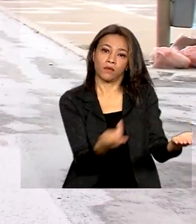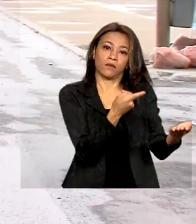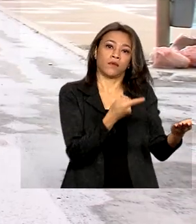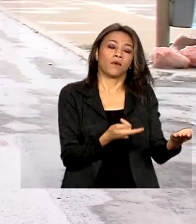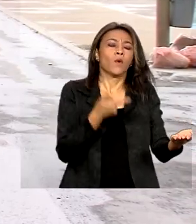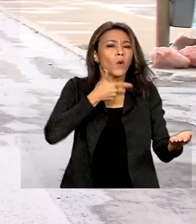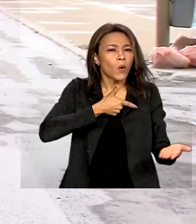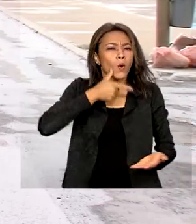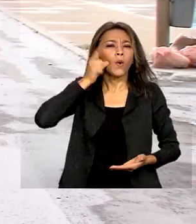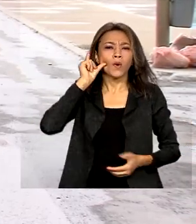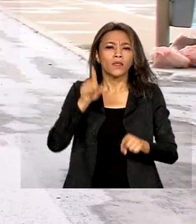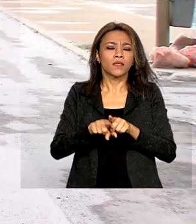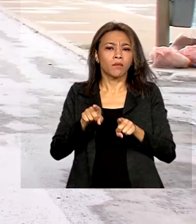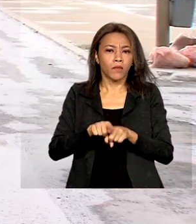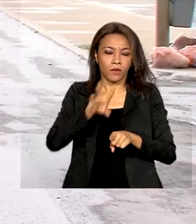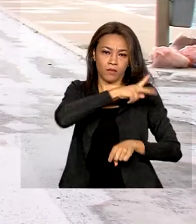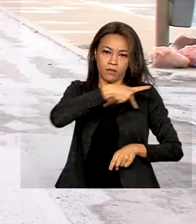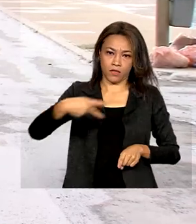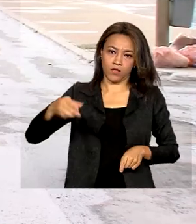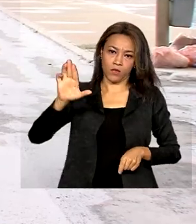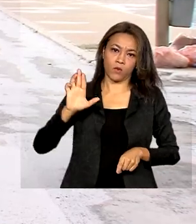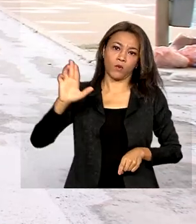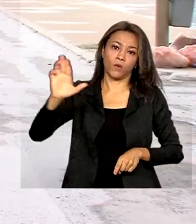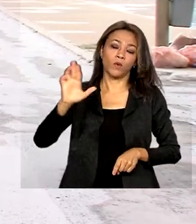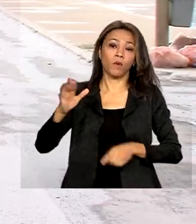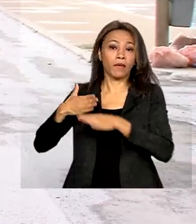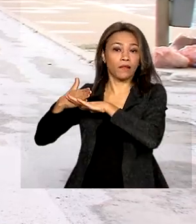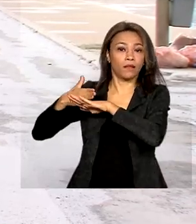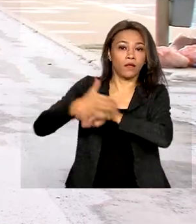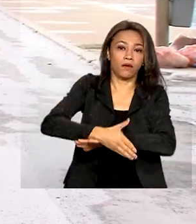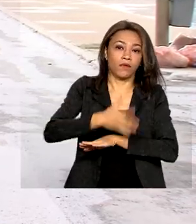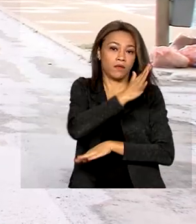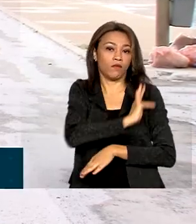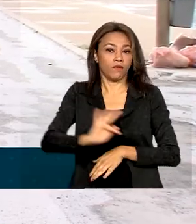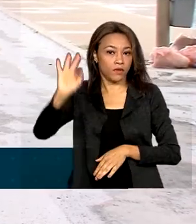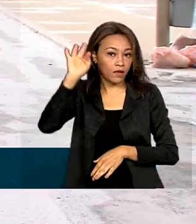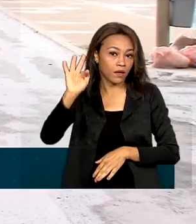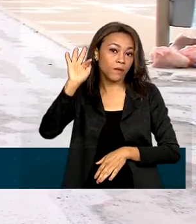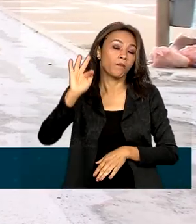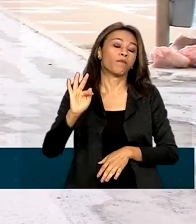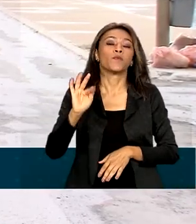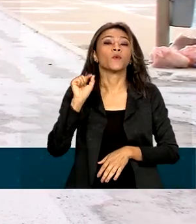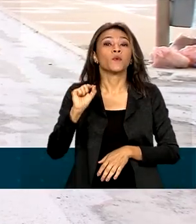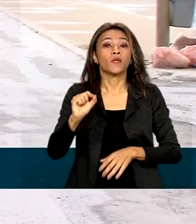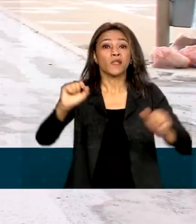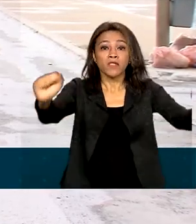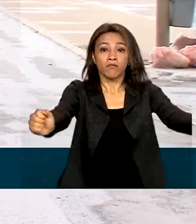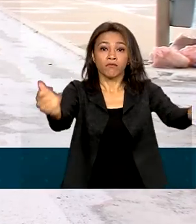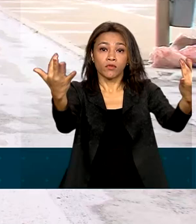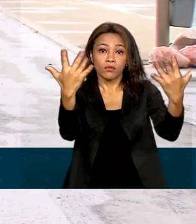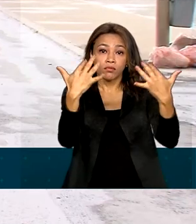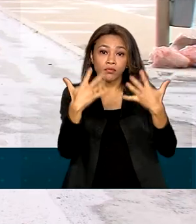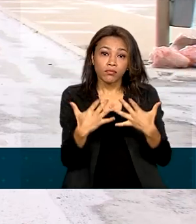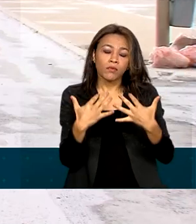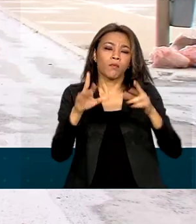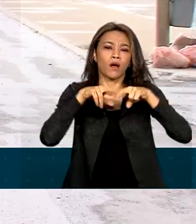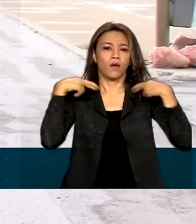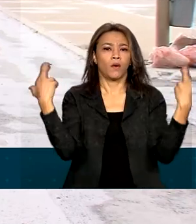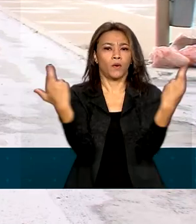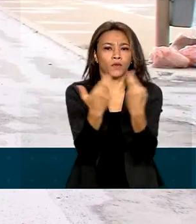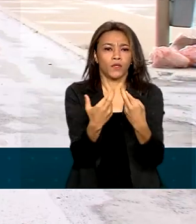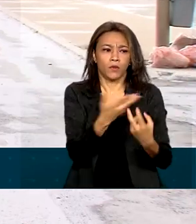decretada ontem pelo presidente Lula, o presidente do Congresso Nacional, senador Rodrigo Pacheco, convocou uma sessão extraordinária em